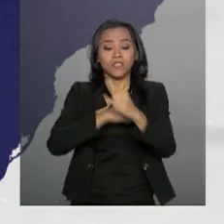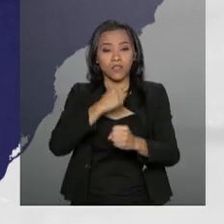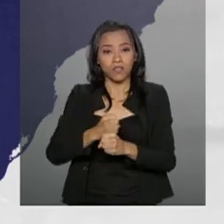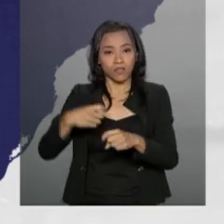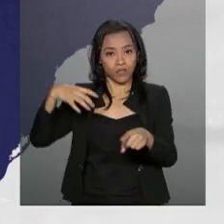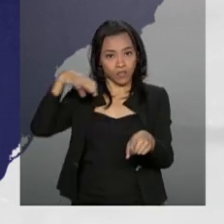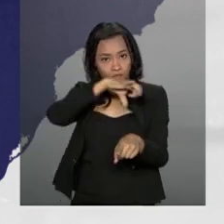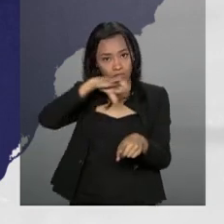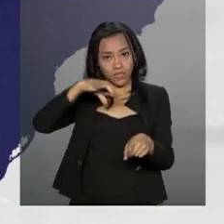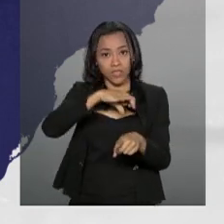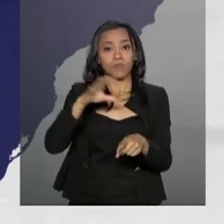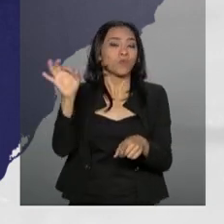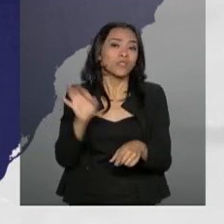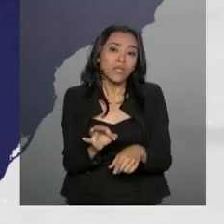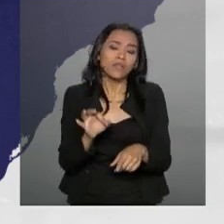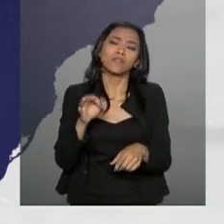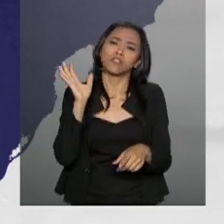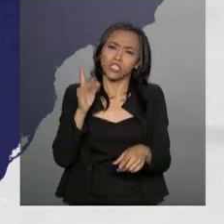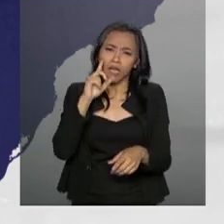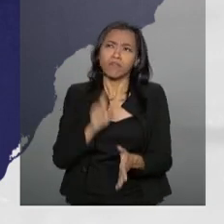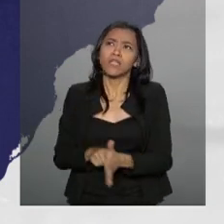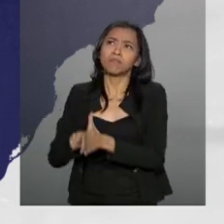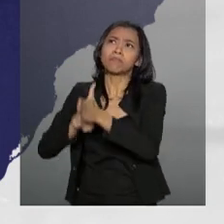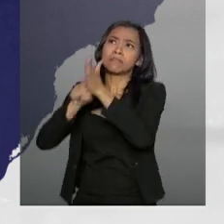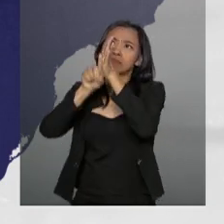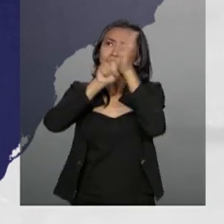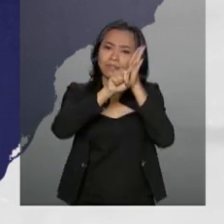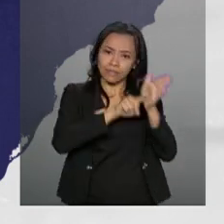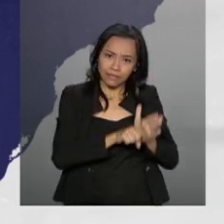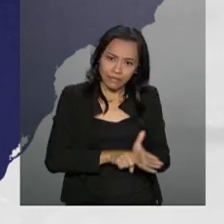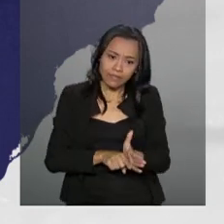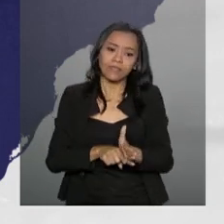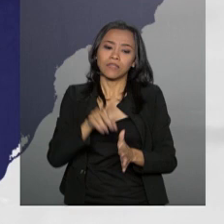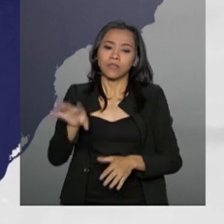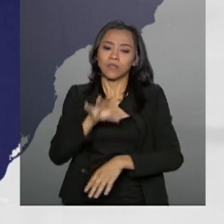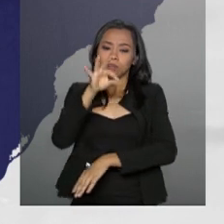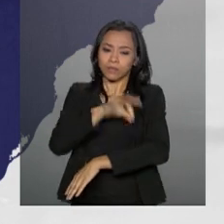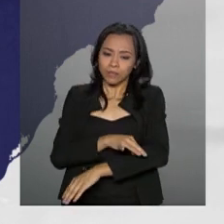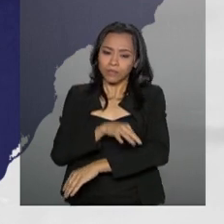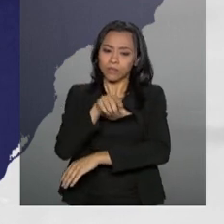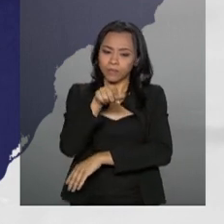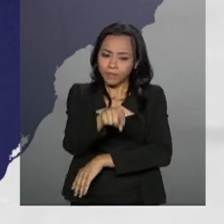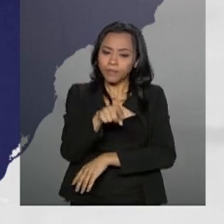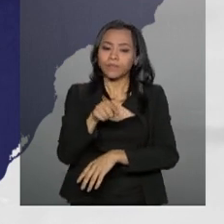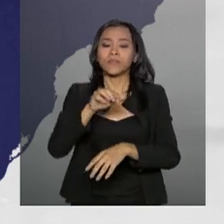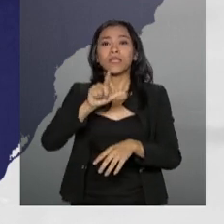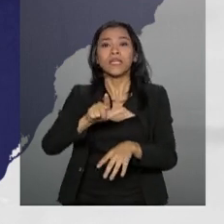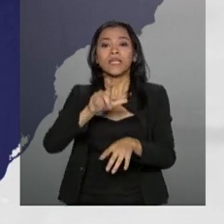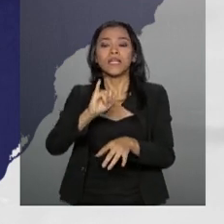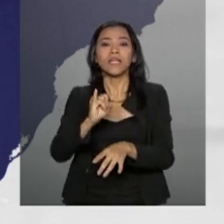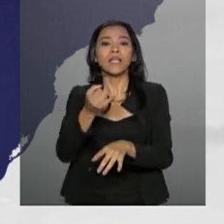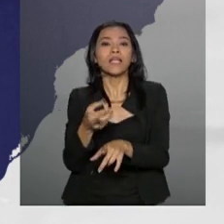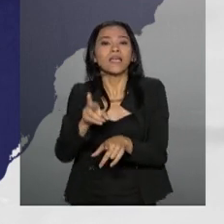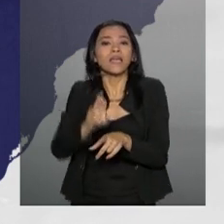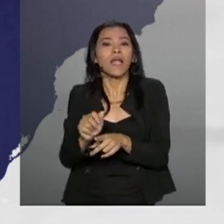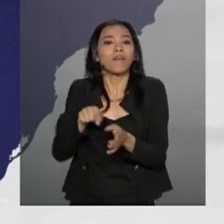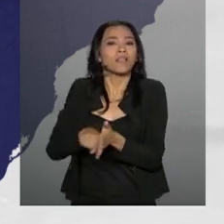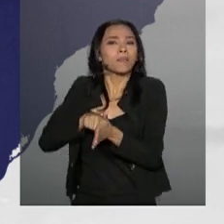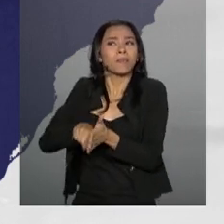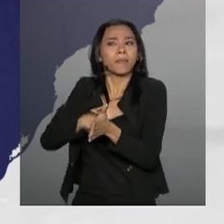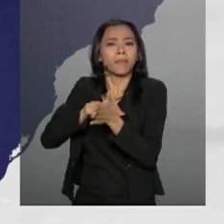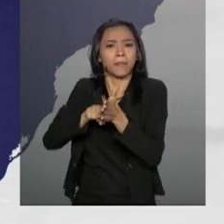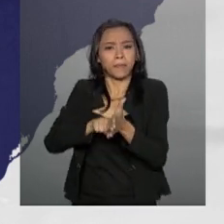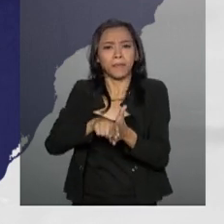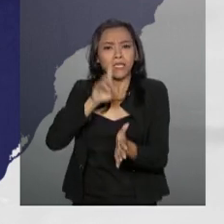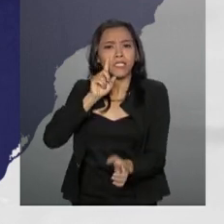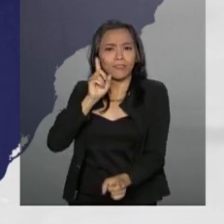das cidades brasileiras fizeram algum levantamento do Aedes, como Lira, índice de infestação do mosquito. E apontou que mais